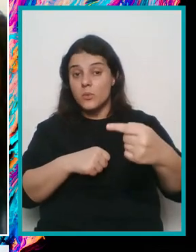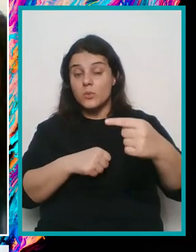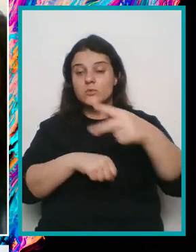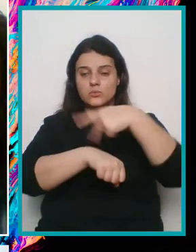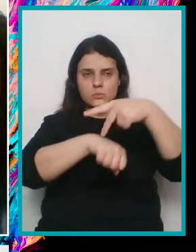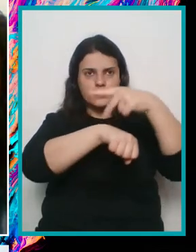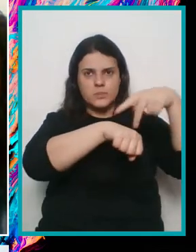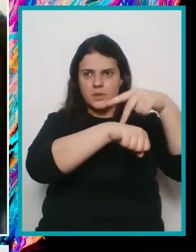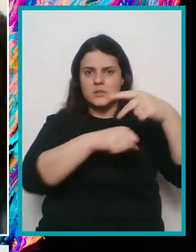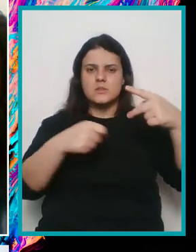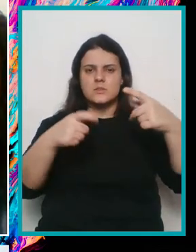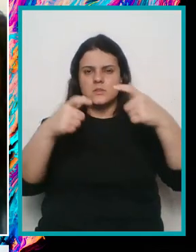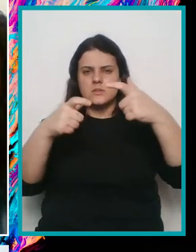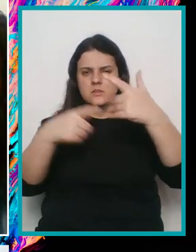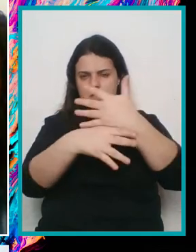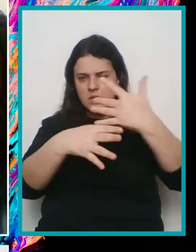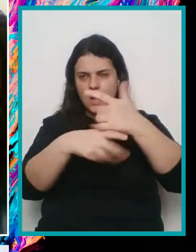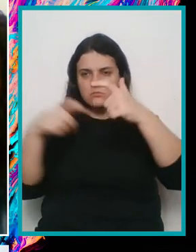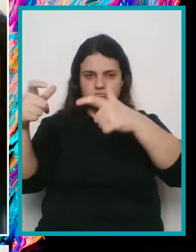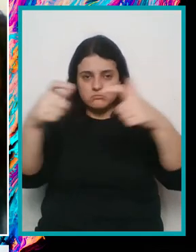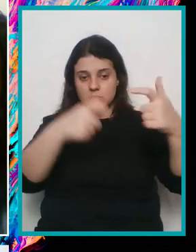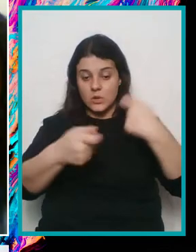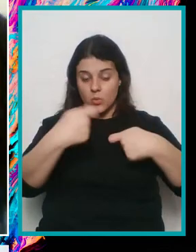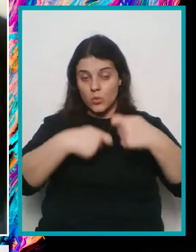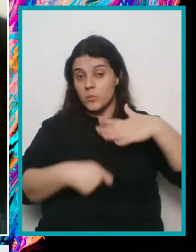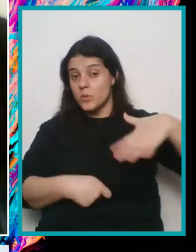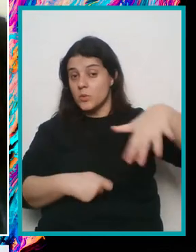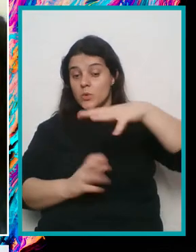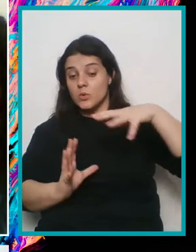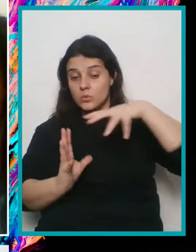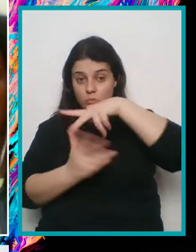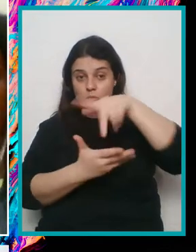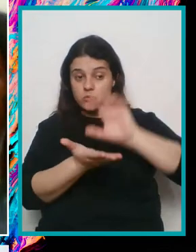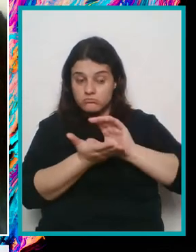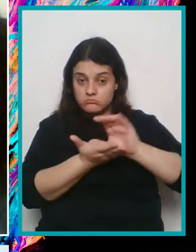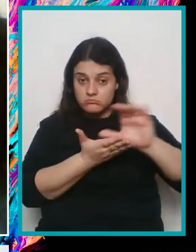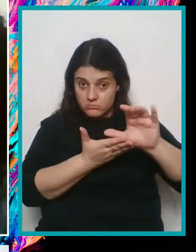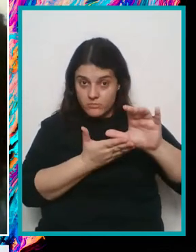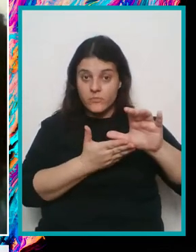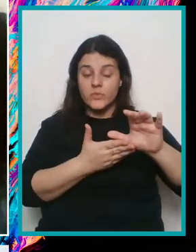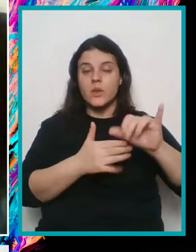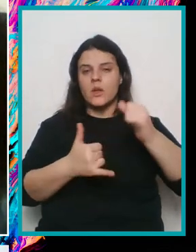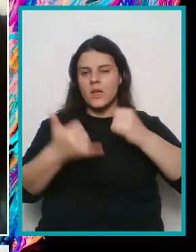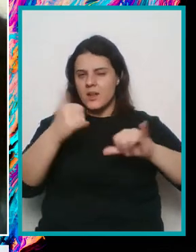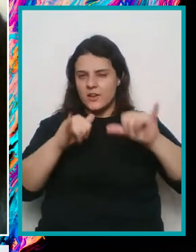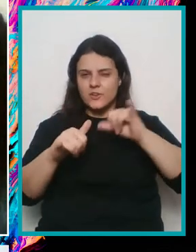por exemplo? Como a Vanessa comentou, um dos maiores inimigos do clima